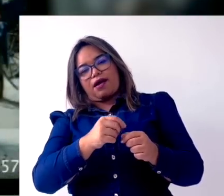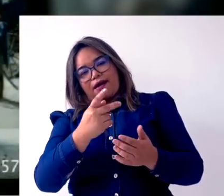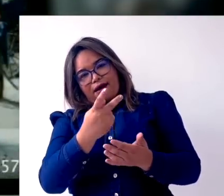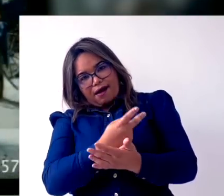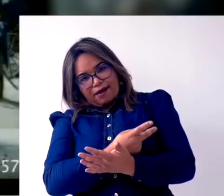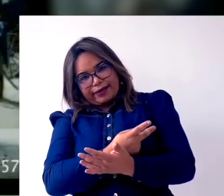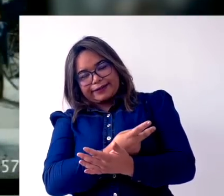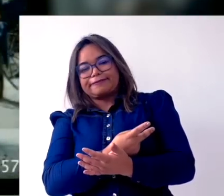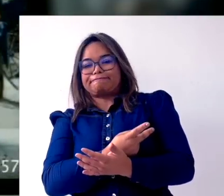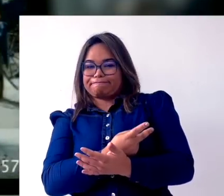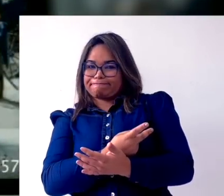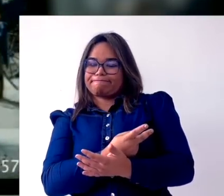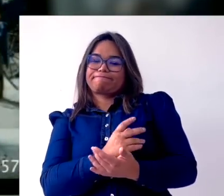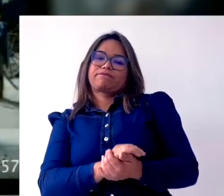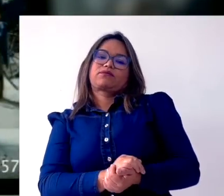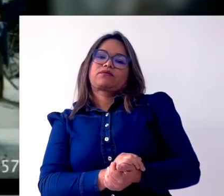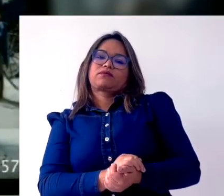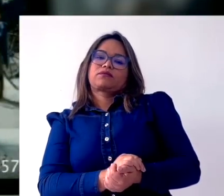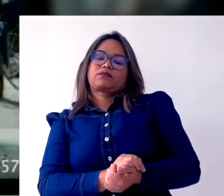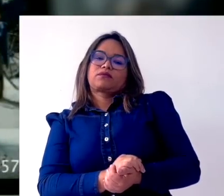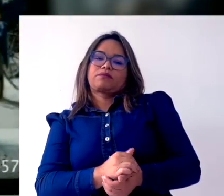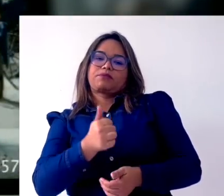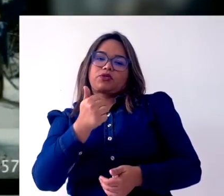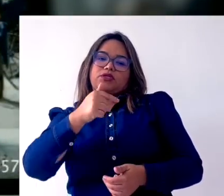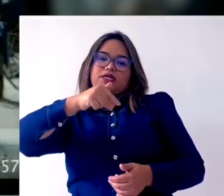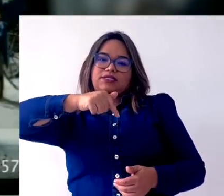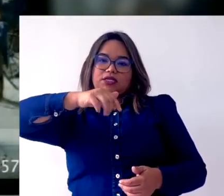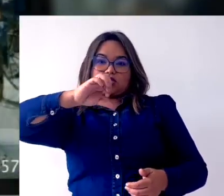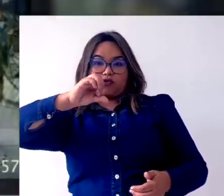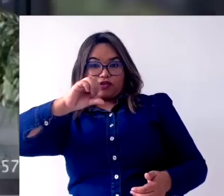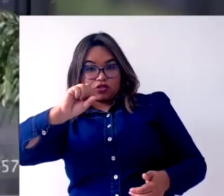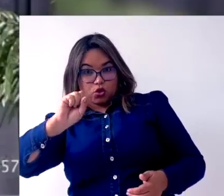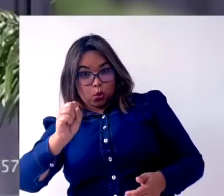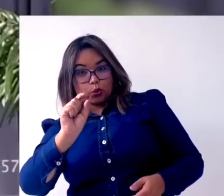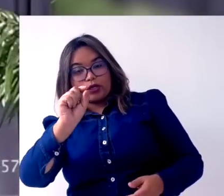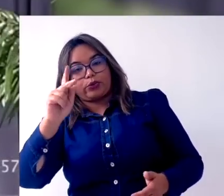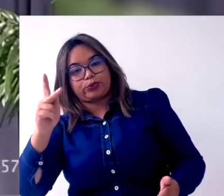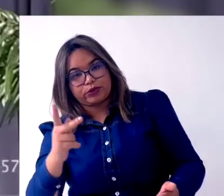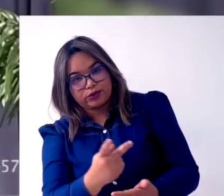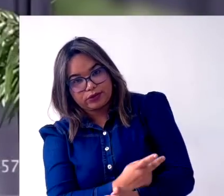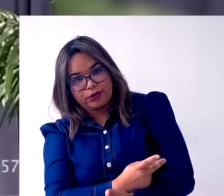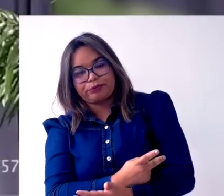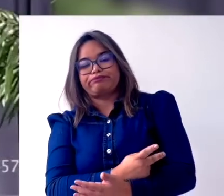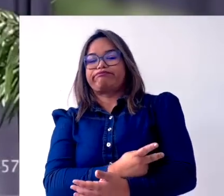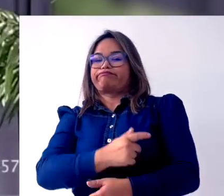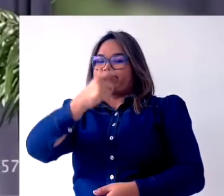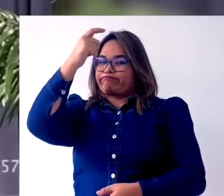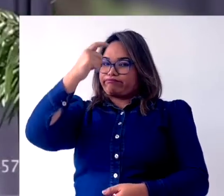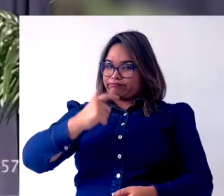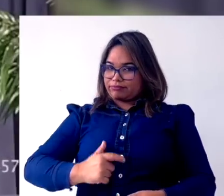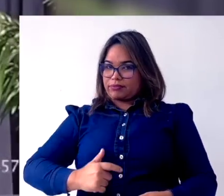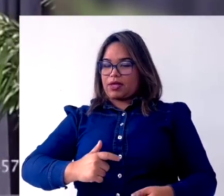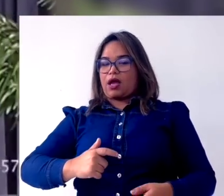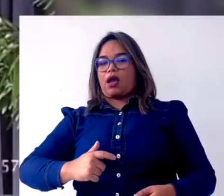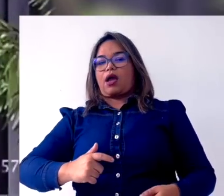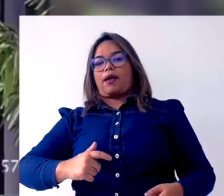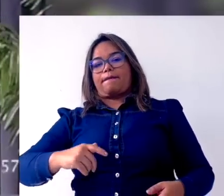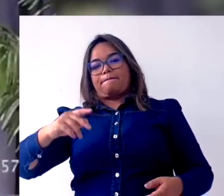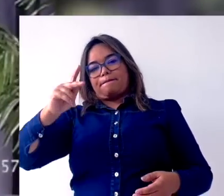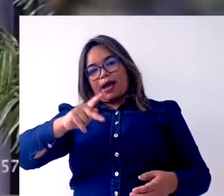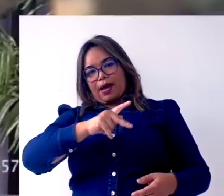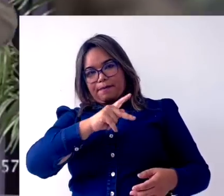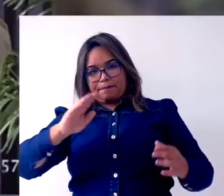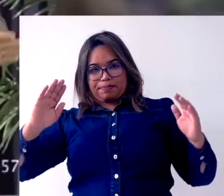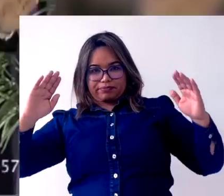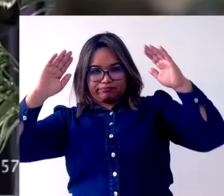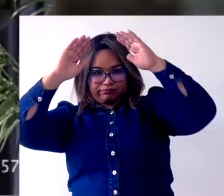Apocalipse 13, 9 a 10. Dessa forma, em 1798, o papado recebeu uma ferida mortal. Ele recebe a ferida